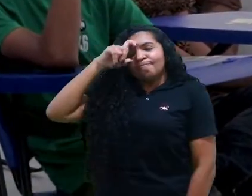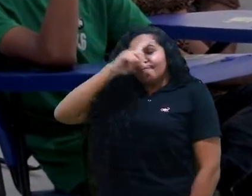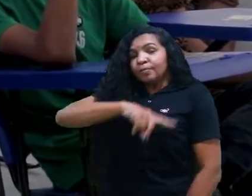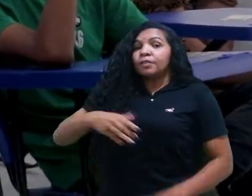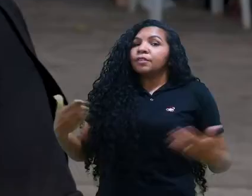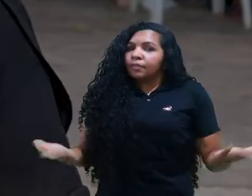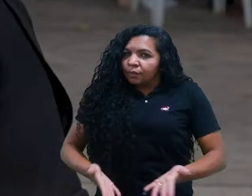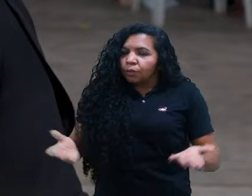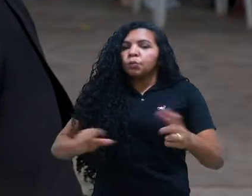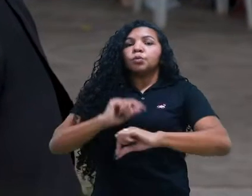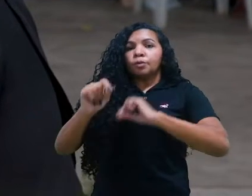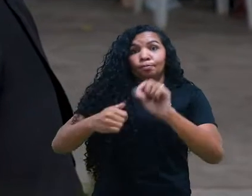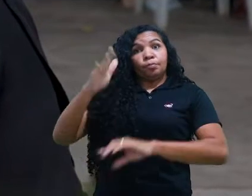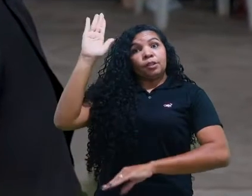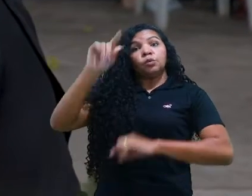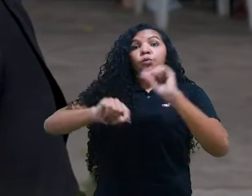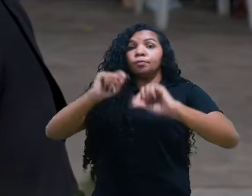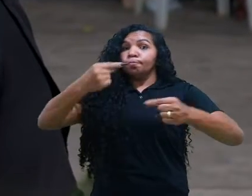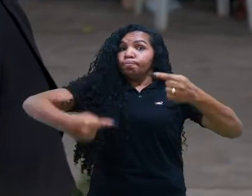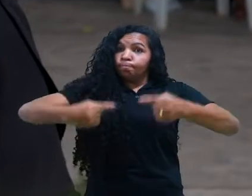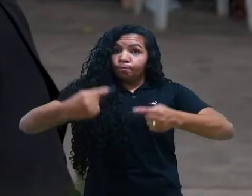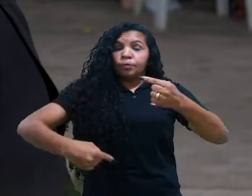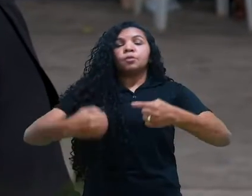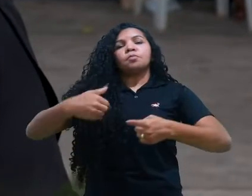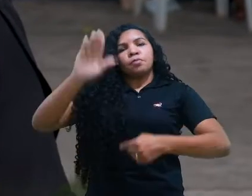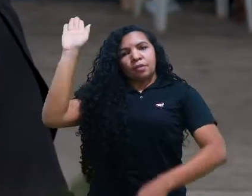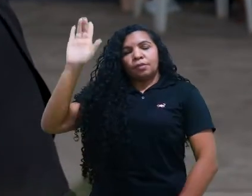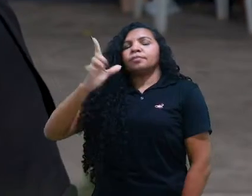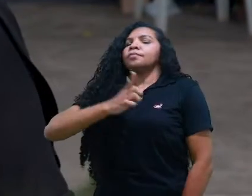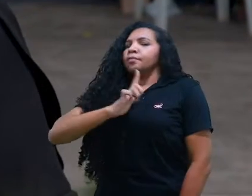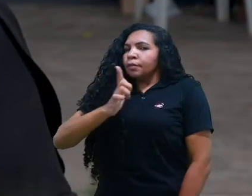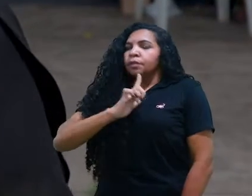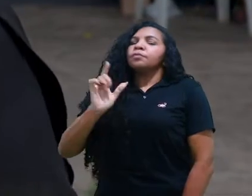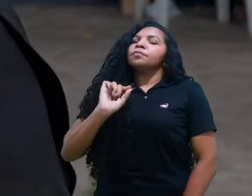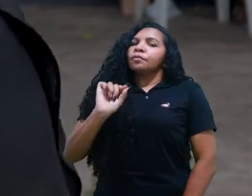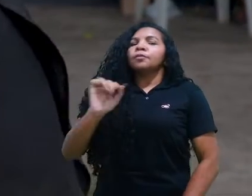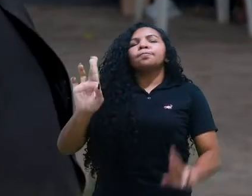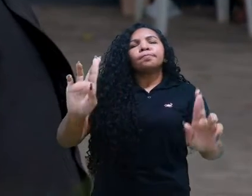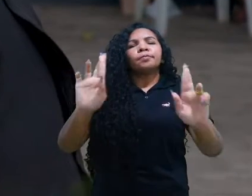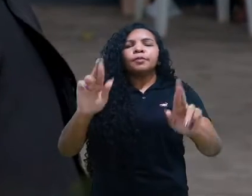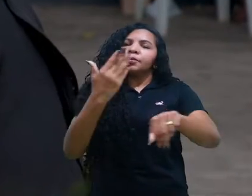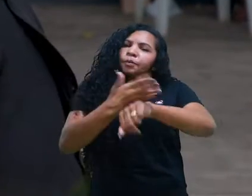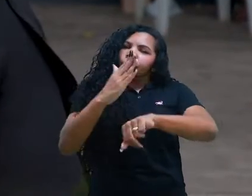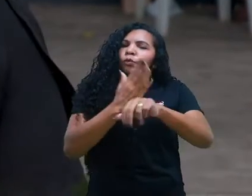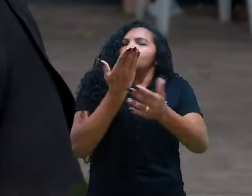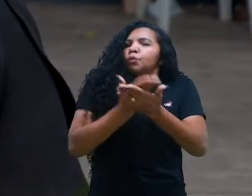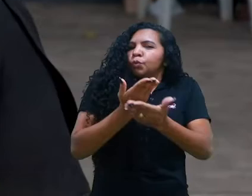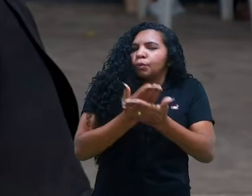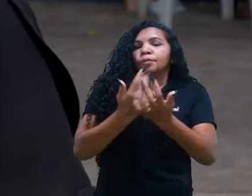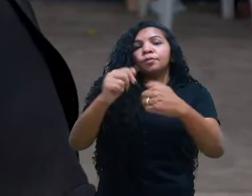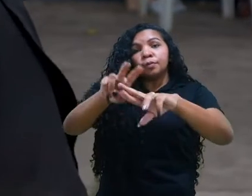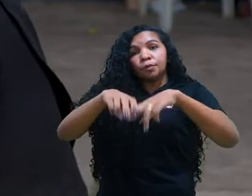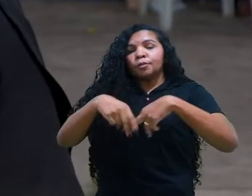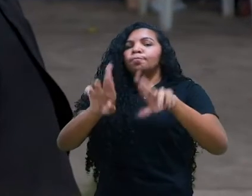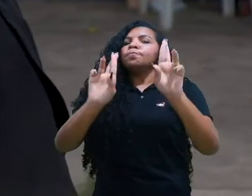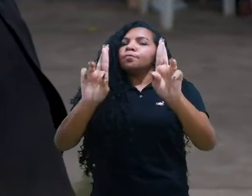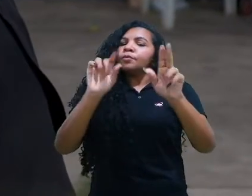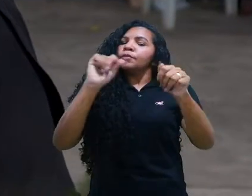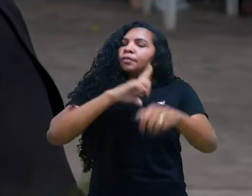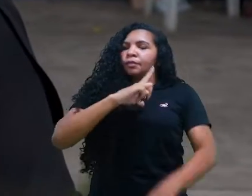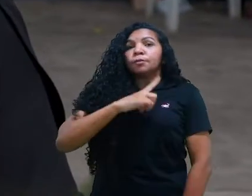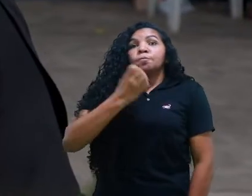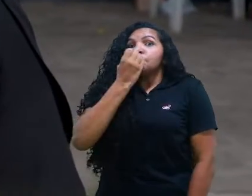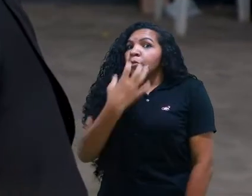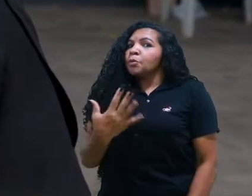muito difícil. E agora com o curso mais concorrido, né, modalidade mais concorrida. Mas a gente está na esperança, que se preparou para